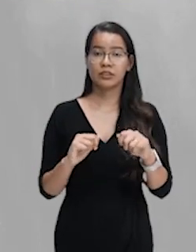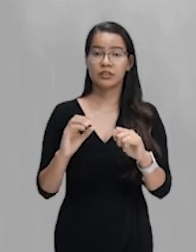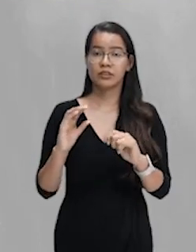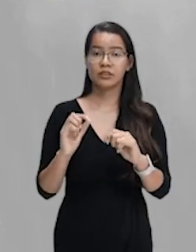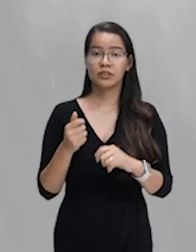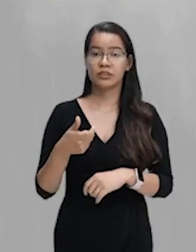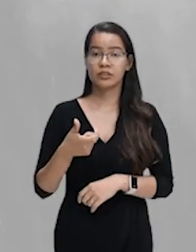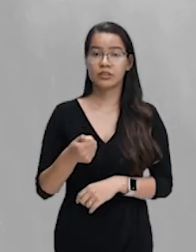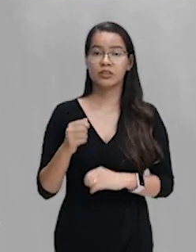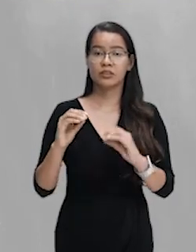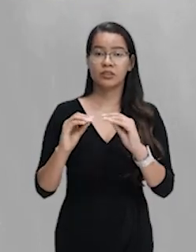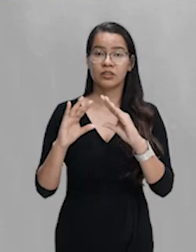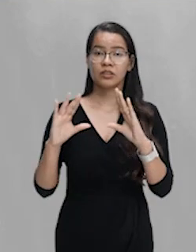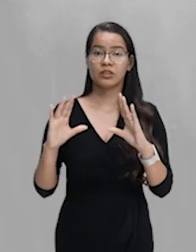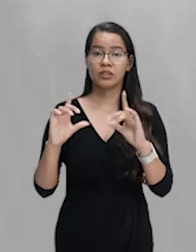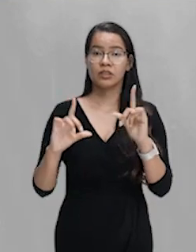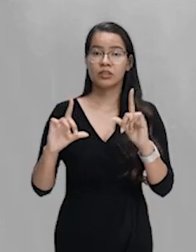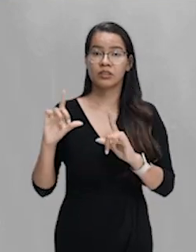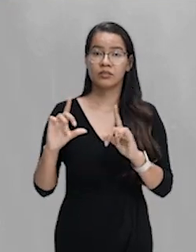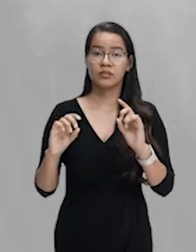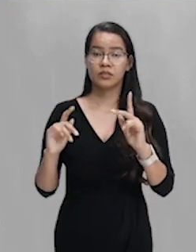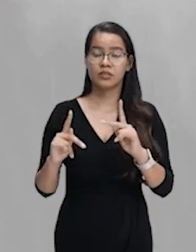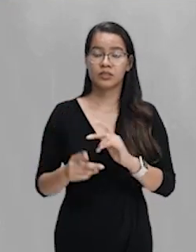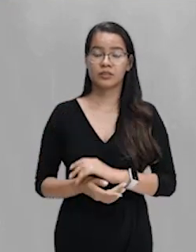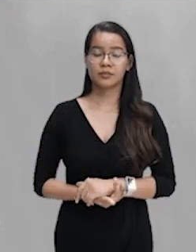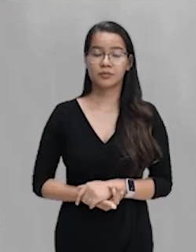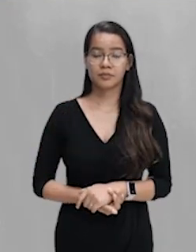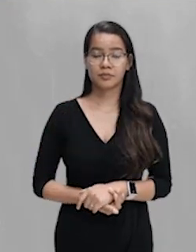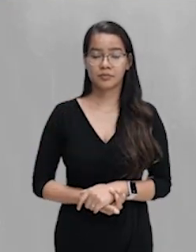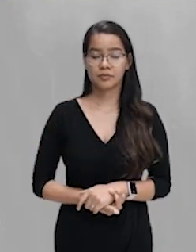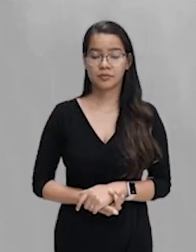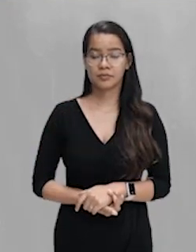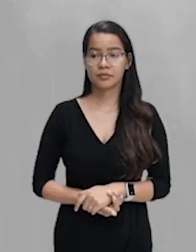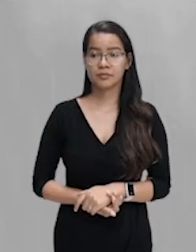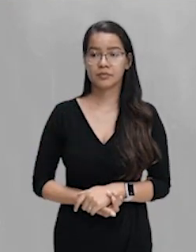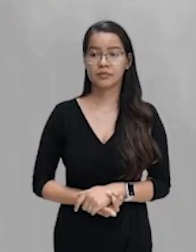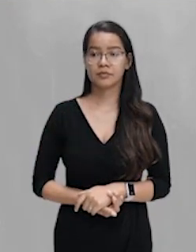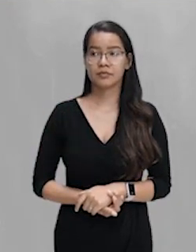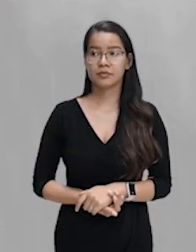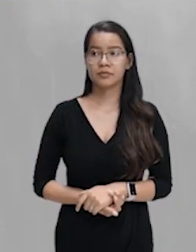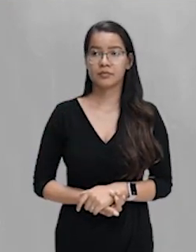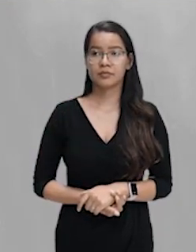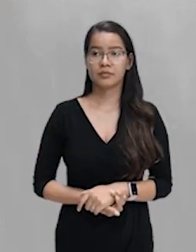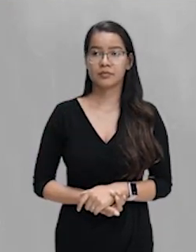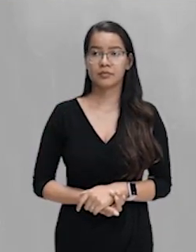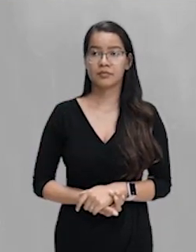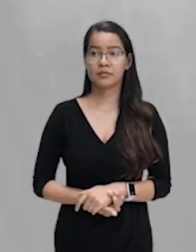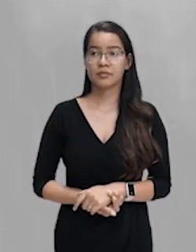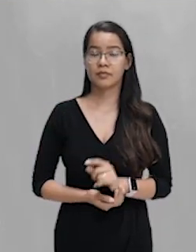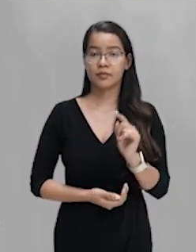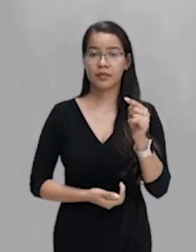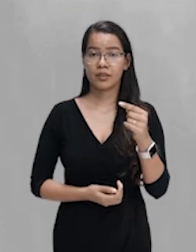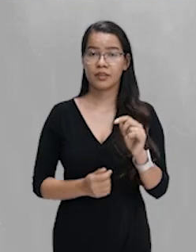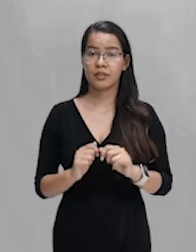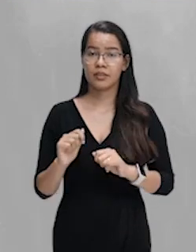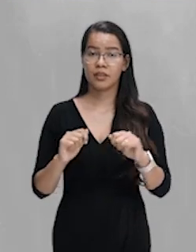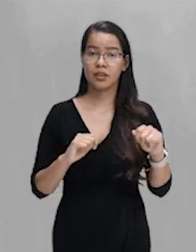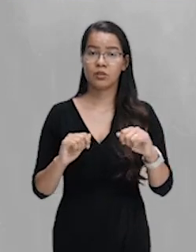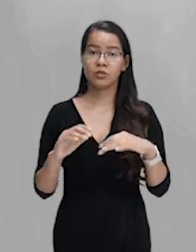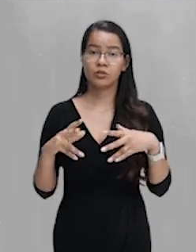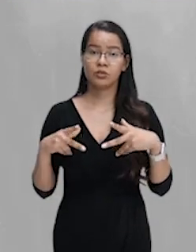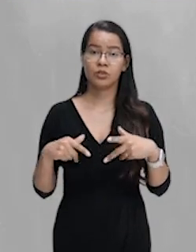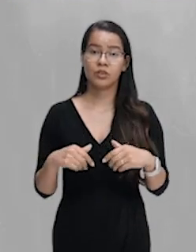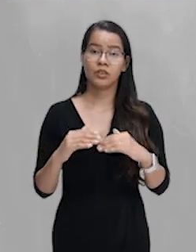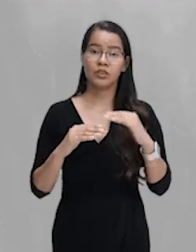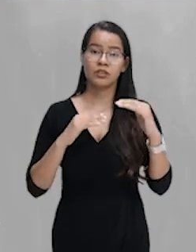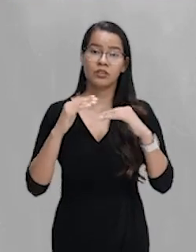ligar a televisão. Certo? Entenderam? Muito bem. E essa ação toda, ela se desenvolve